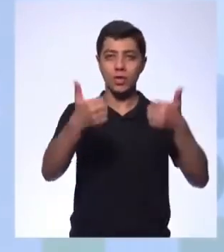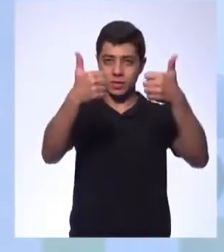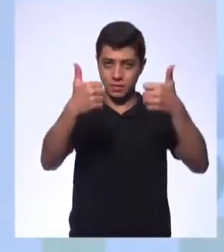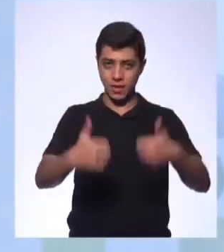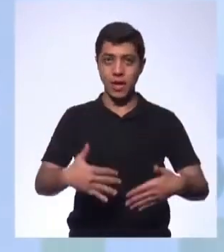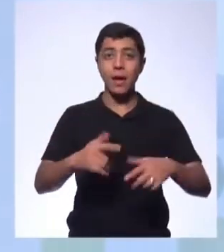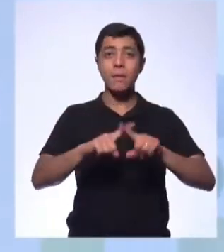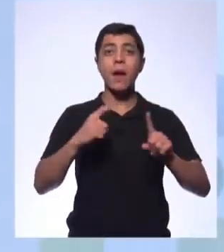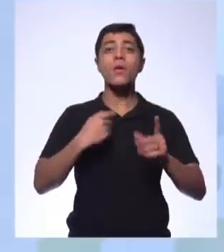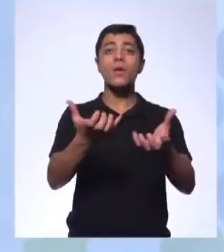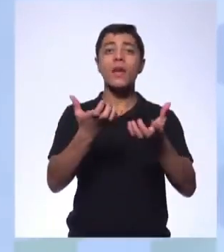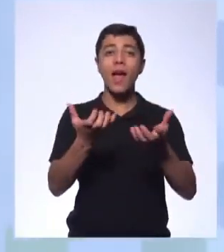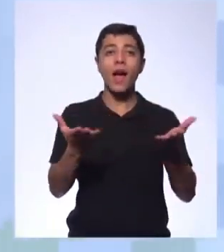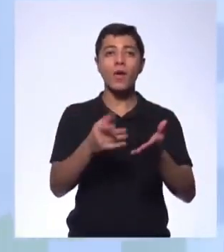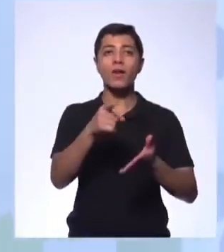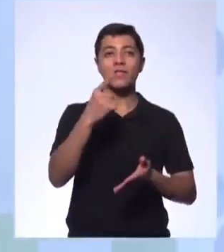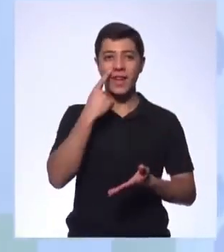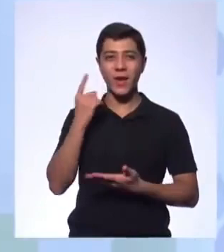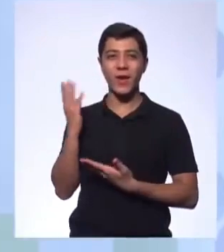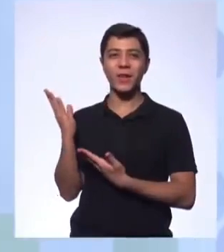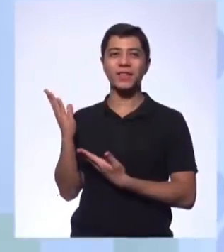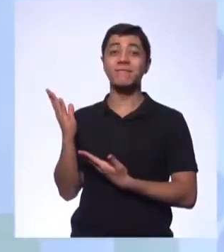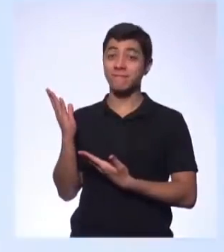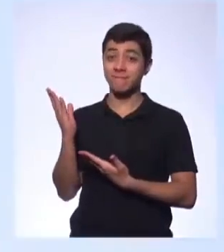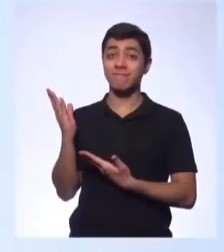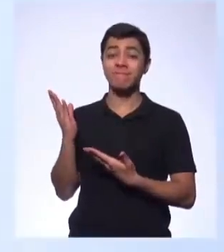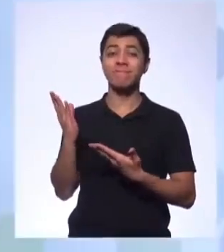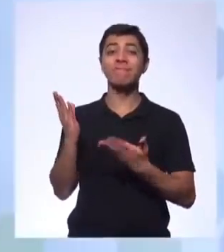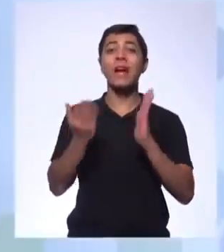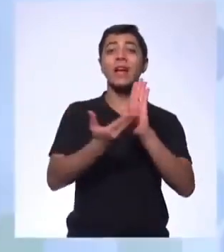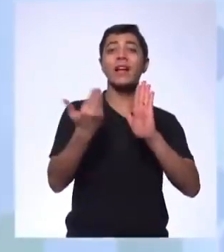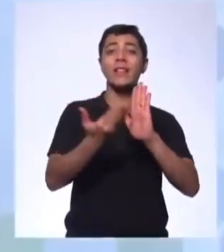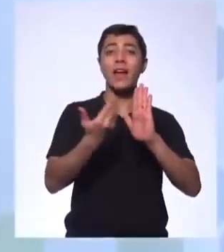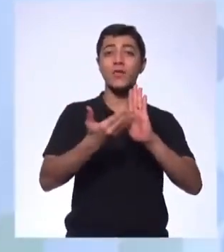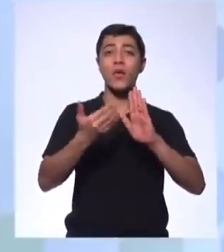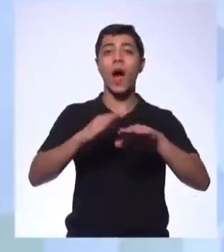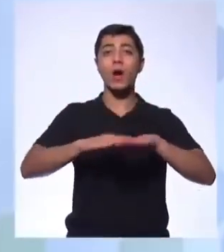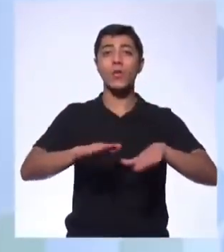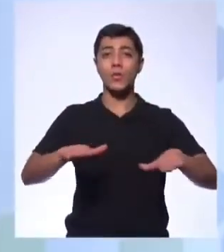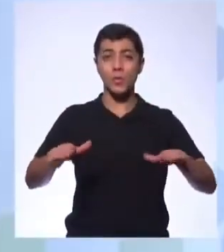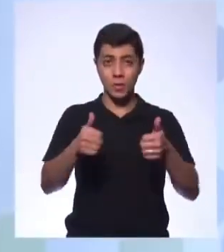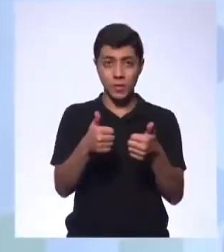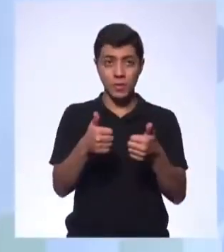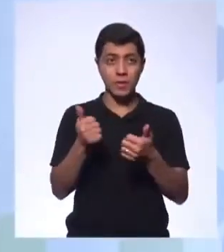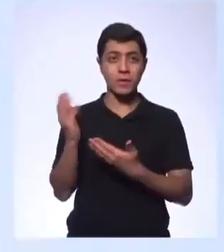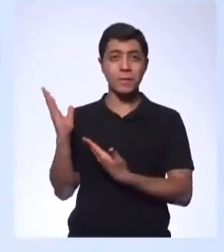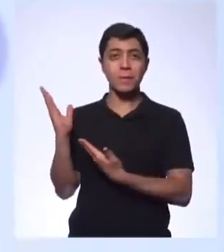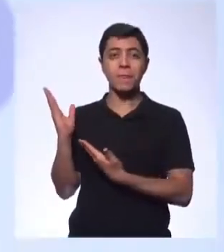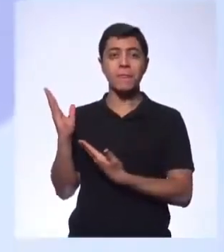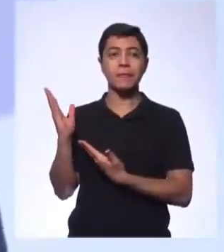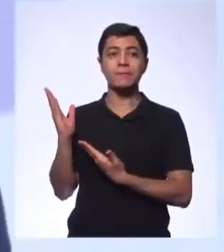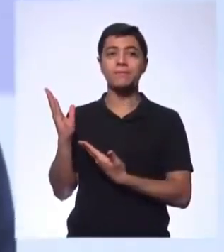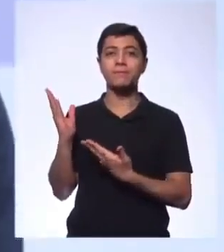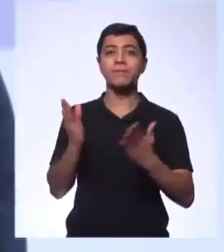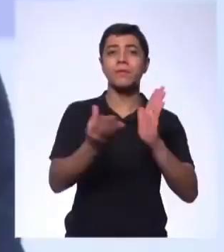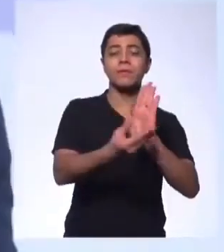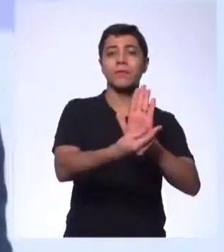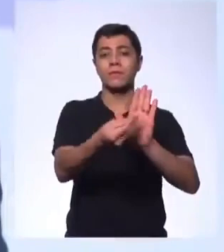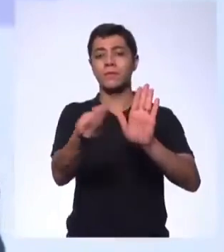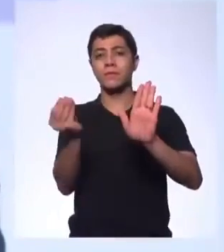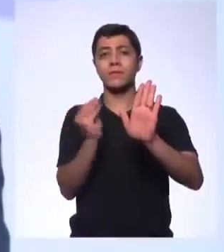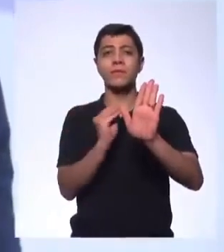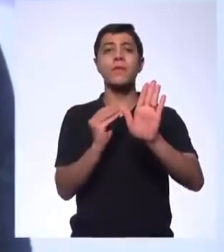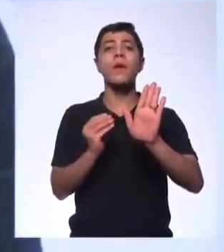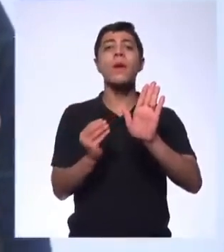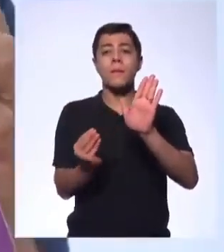esse caderninho aqui, olha, caderno do aluno do terceiro bimestre, e abrissem na página 90... Opa, tá aqui, ó, peraí. Na página